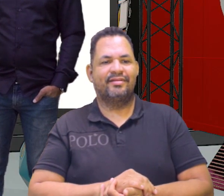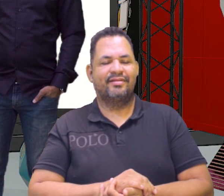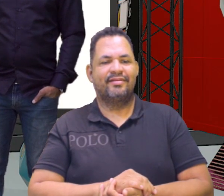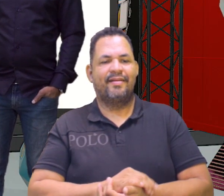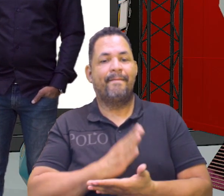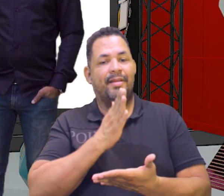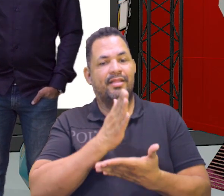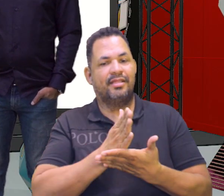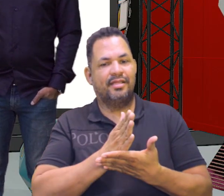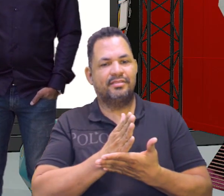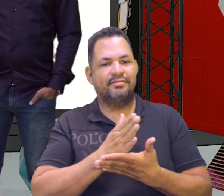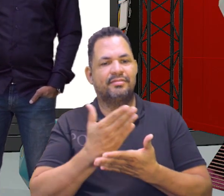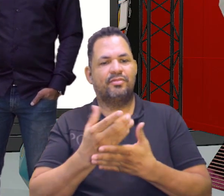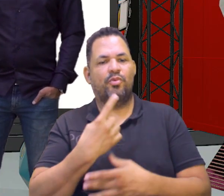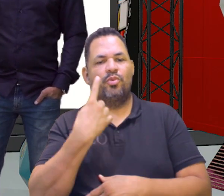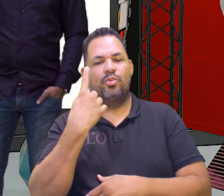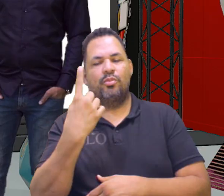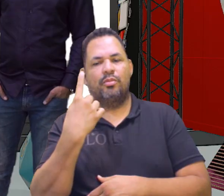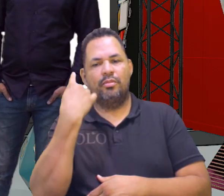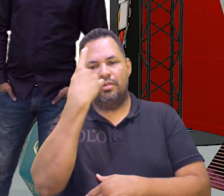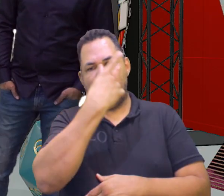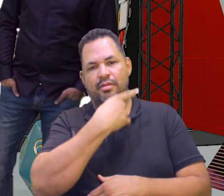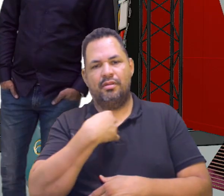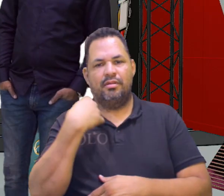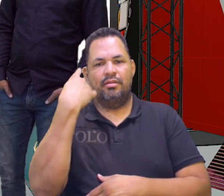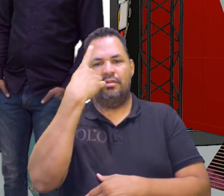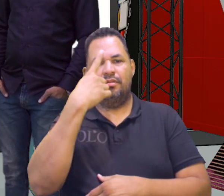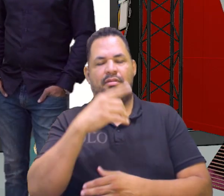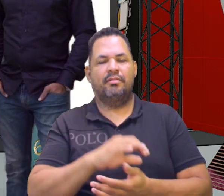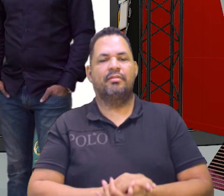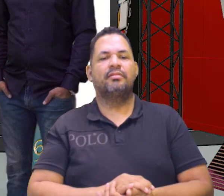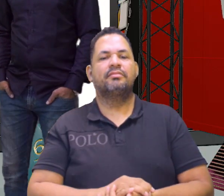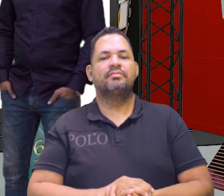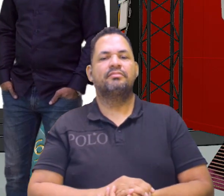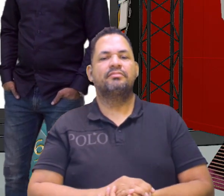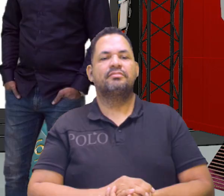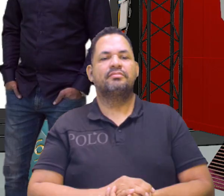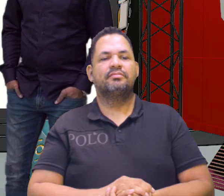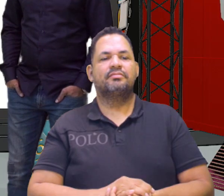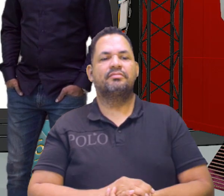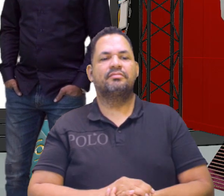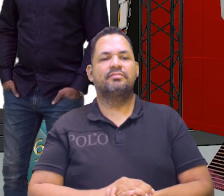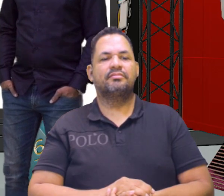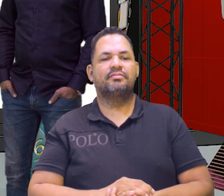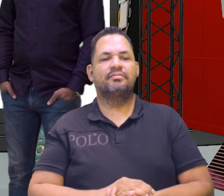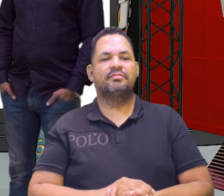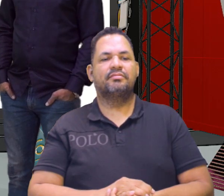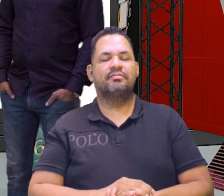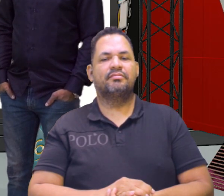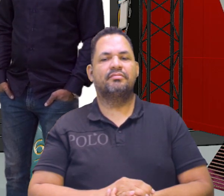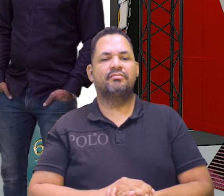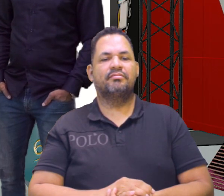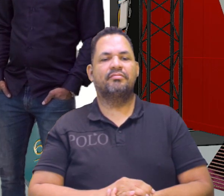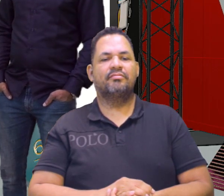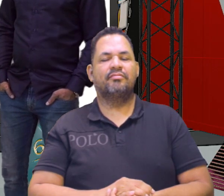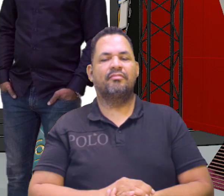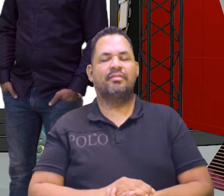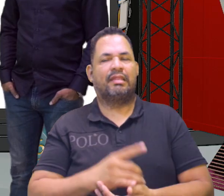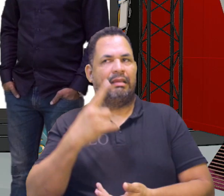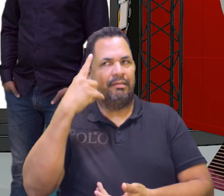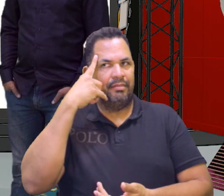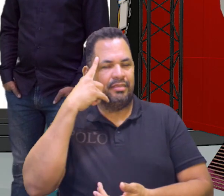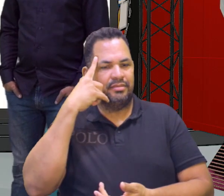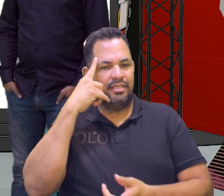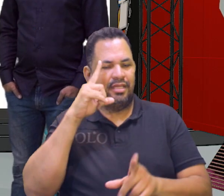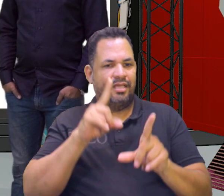primeiro, meia hora do segundo. Temos, então, uma hora. O nosso diretor, ele tinha falado a letra B no começo, Ele né? falou, ele falou, eu acho que é a